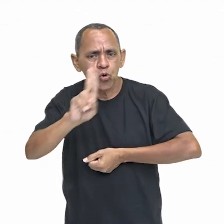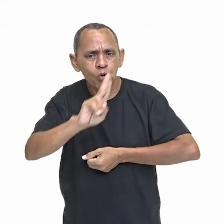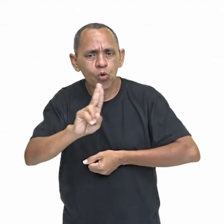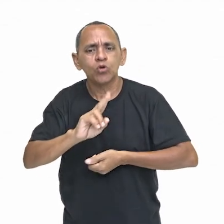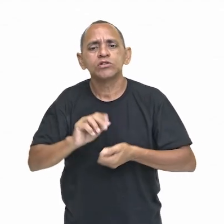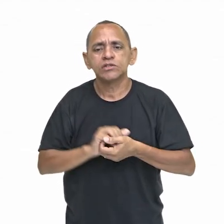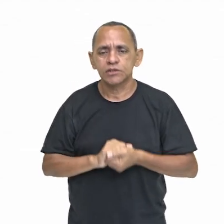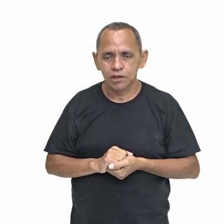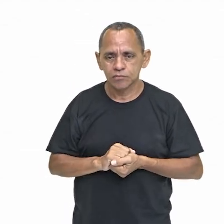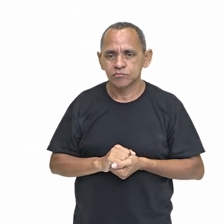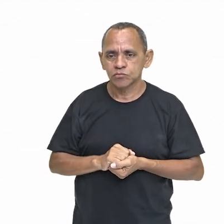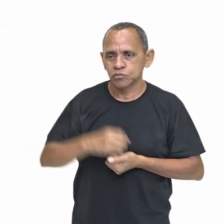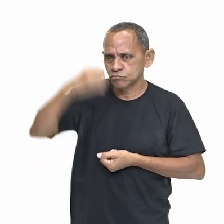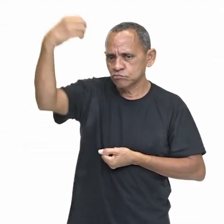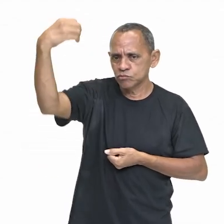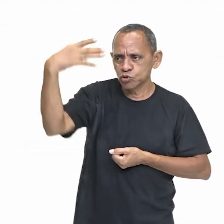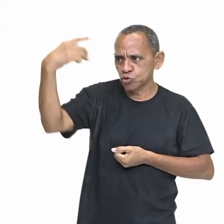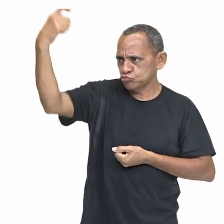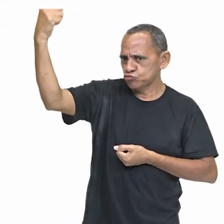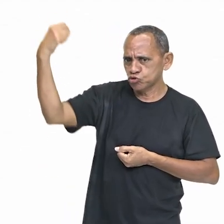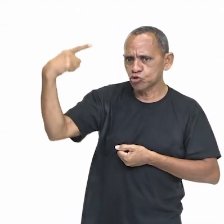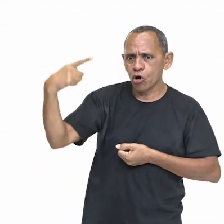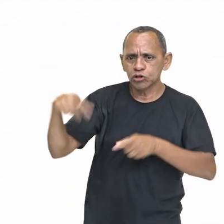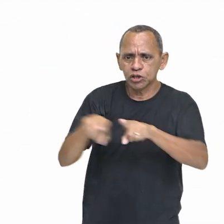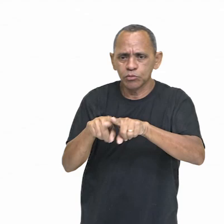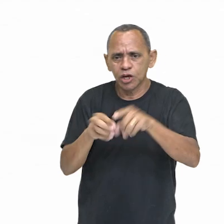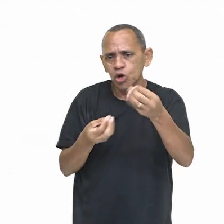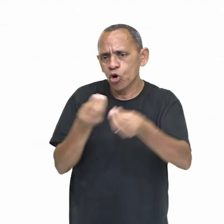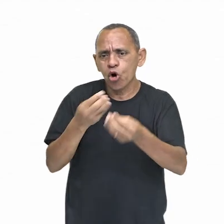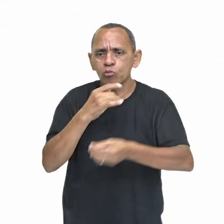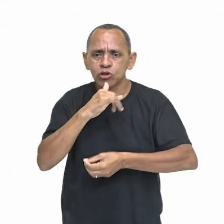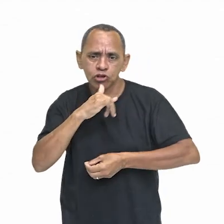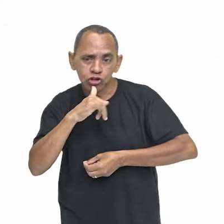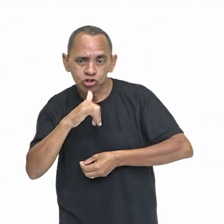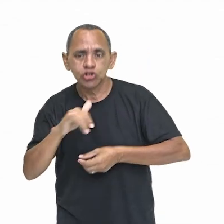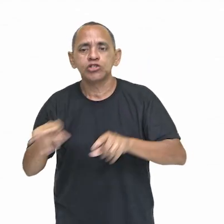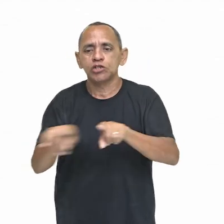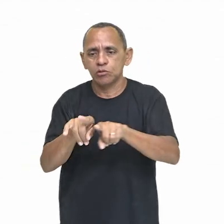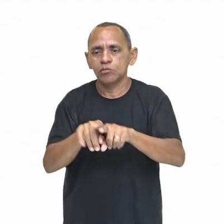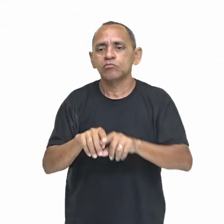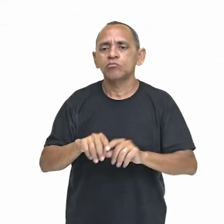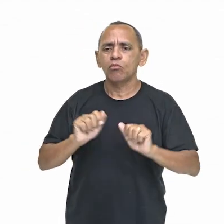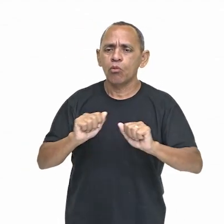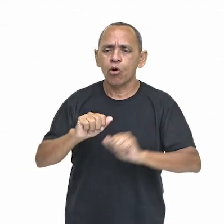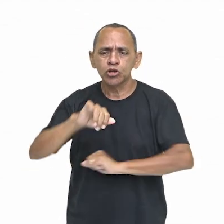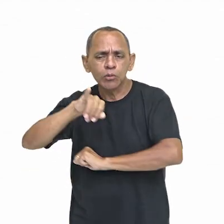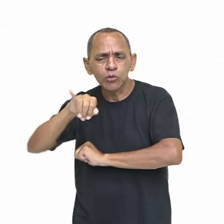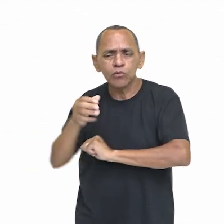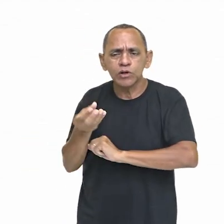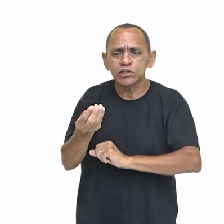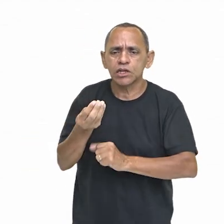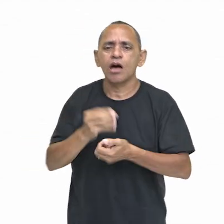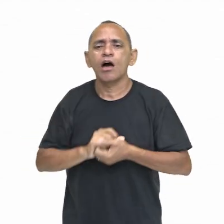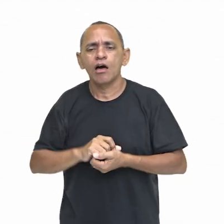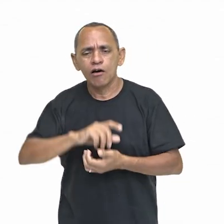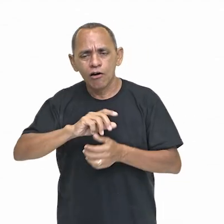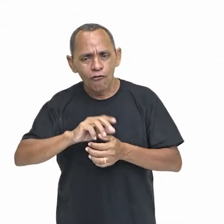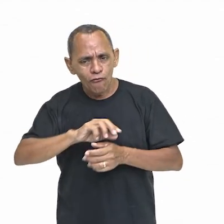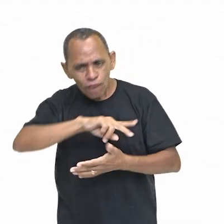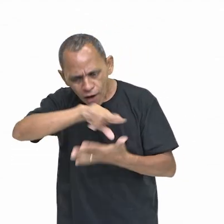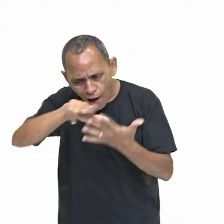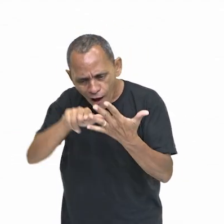como fonte de energia e pode ser aproveitada, utilizada por diferentes